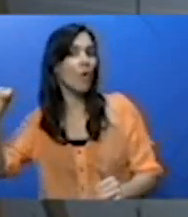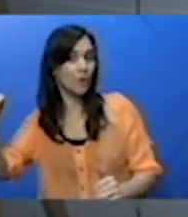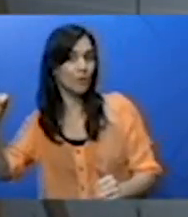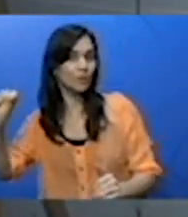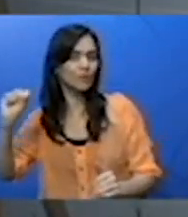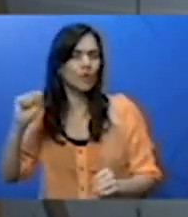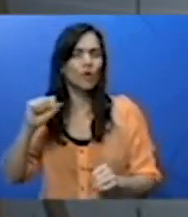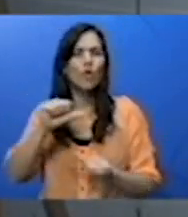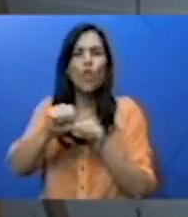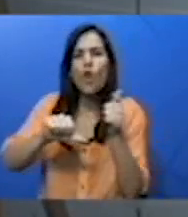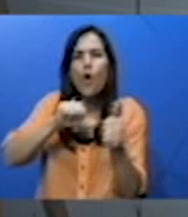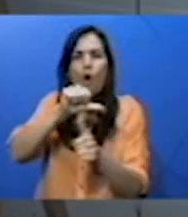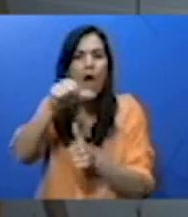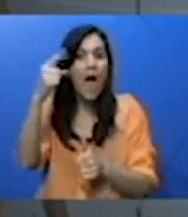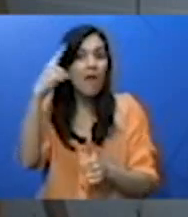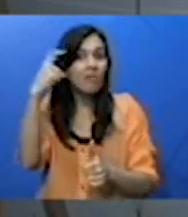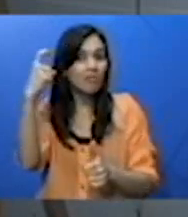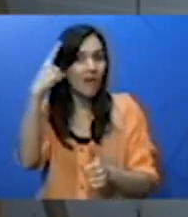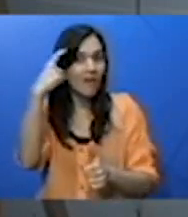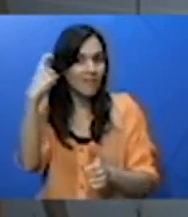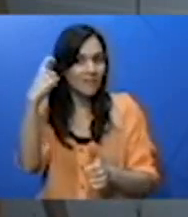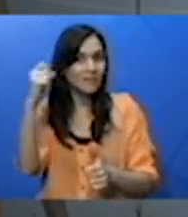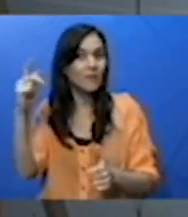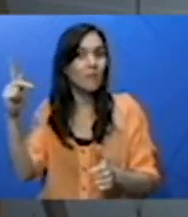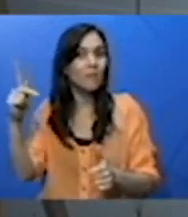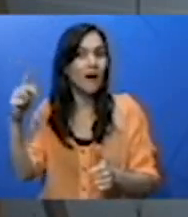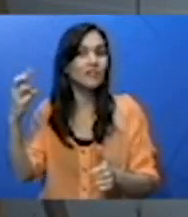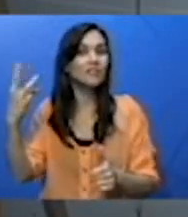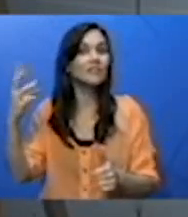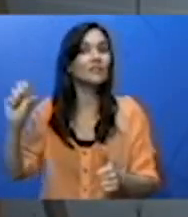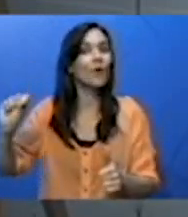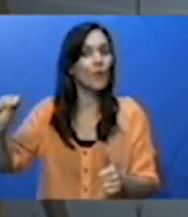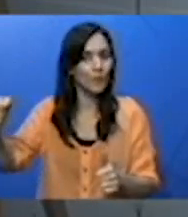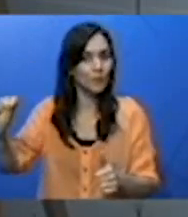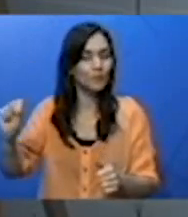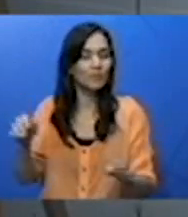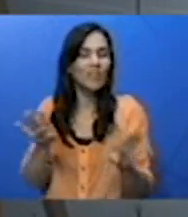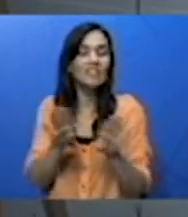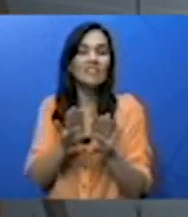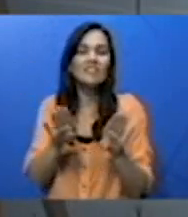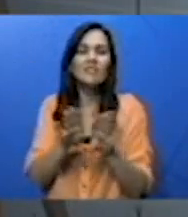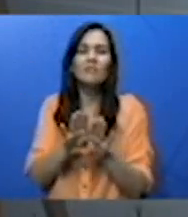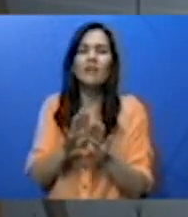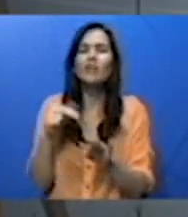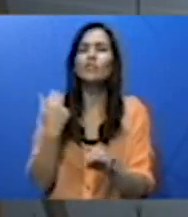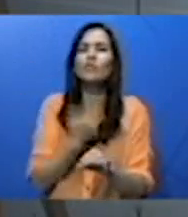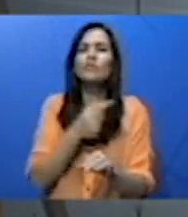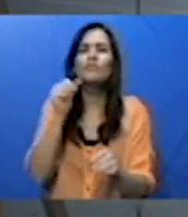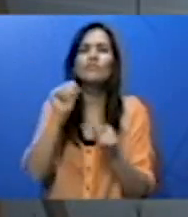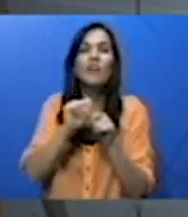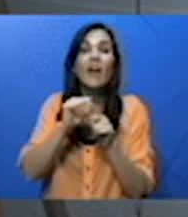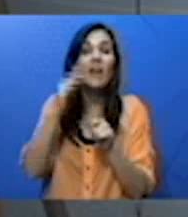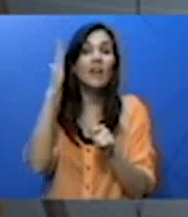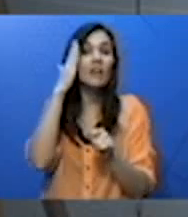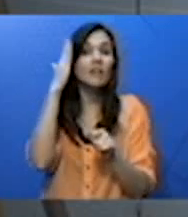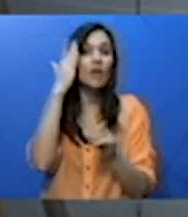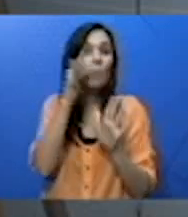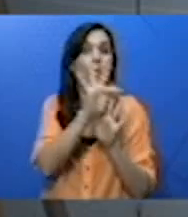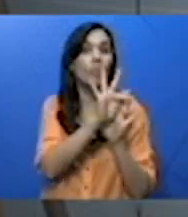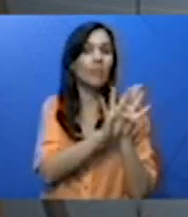Trocar ideias da página 38 também. Vamos fazer um entender o texto das